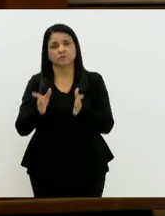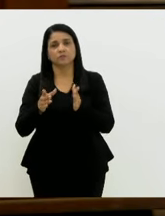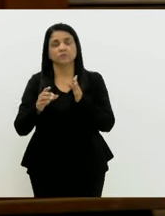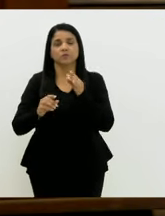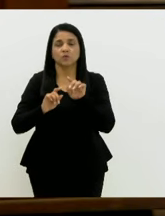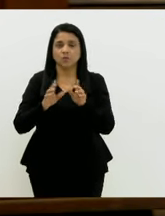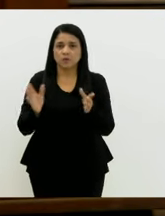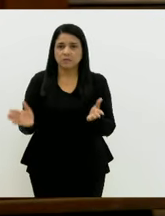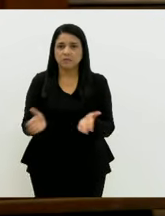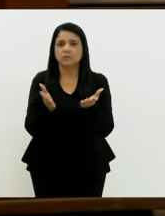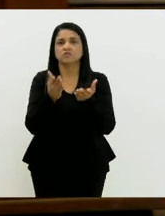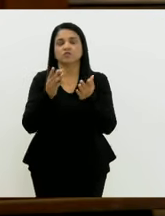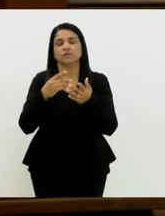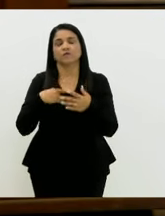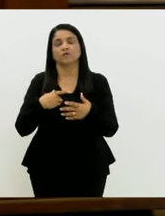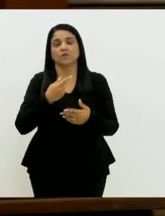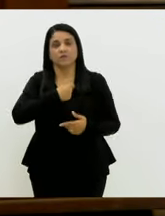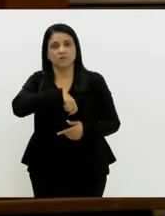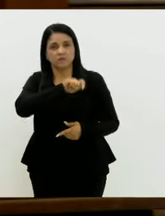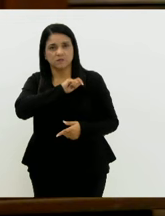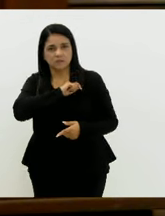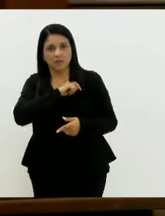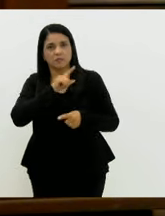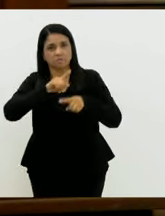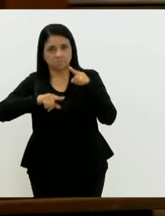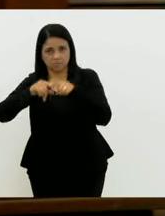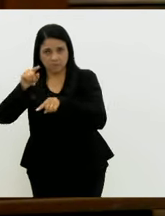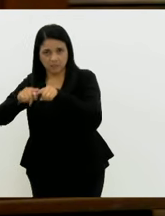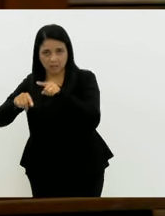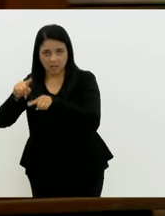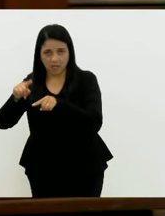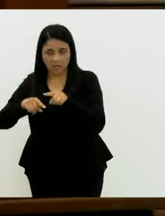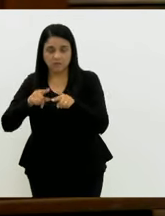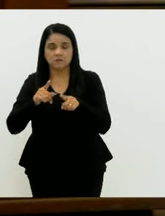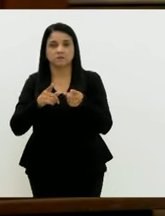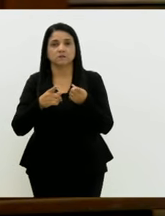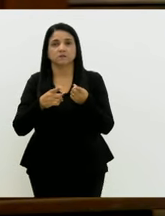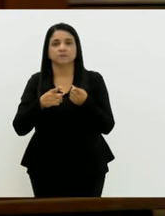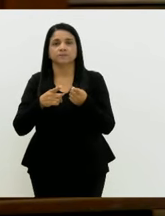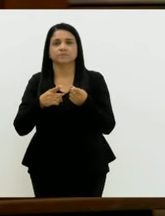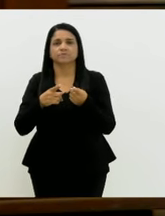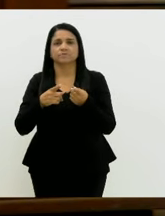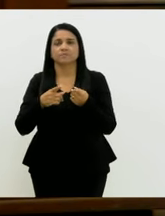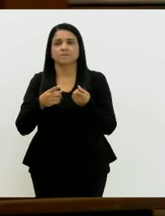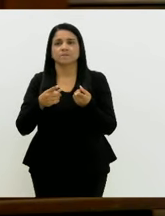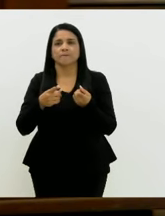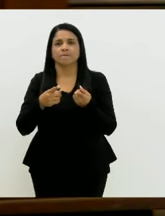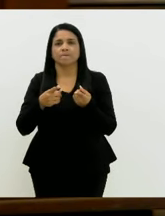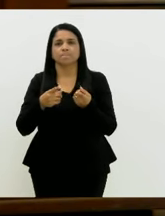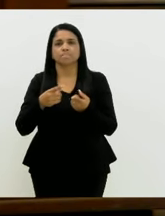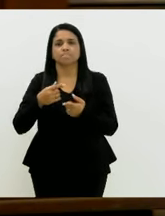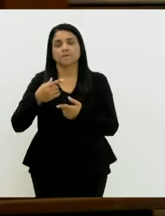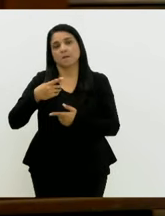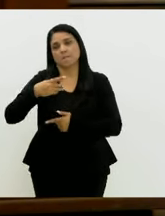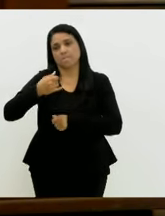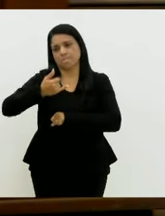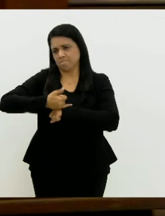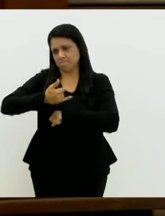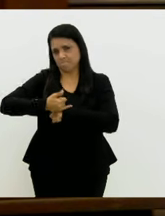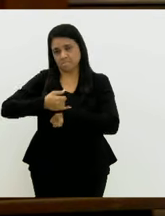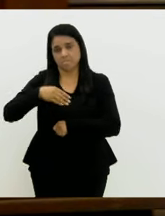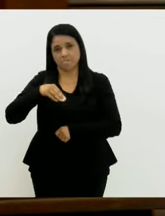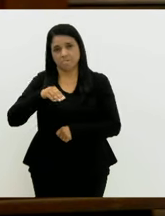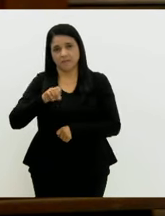para determinados materiais, como materiais metálicos.